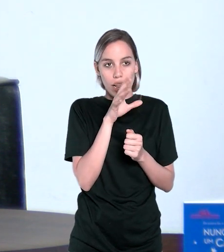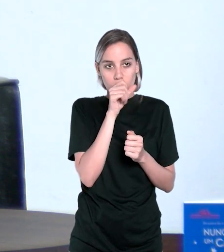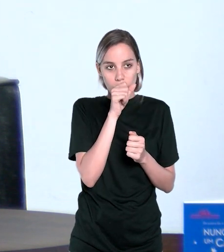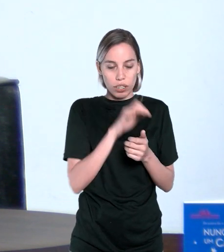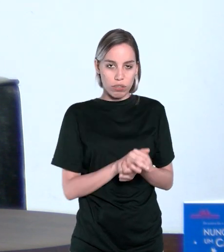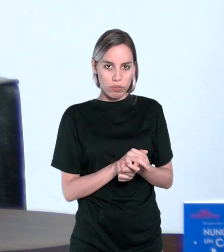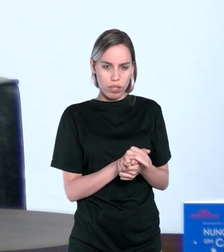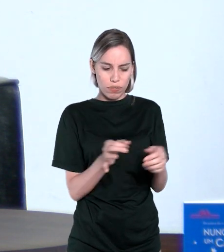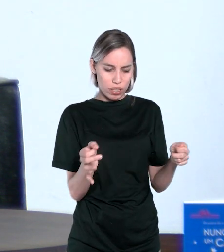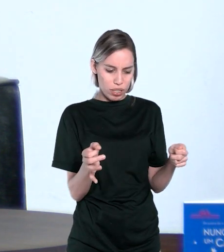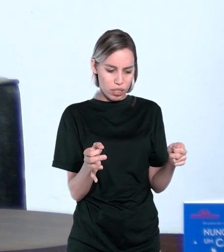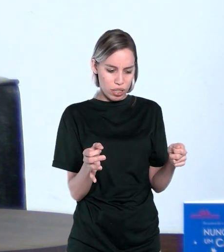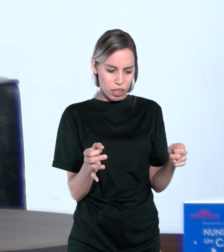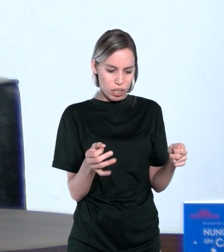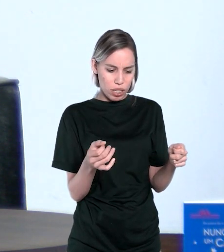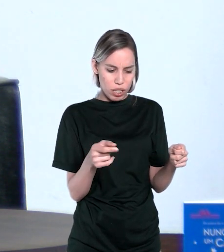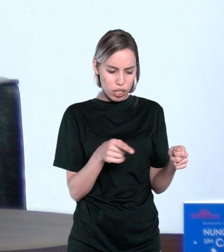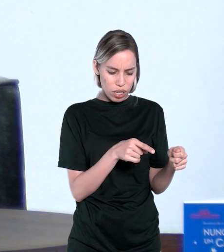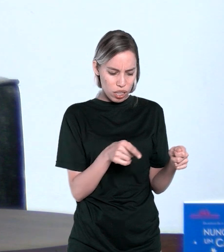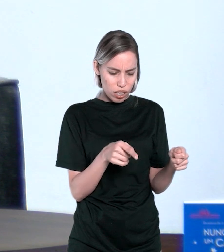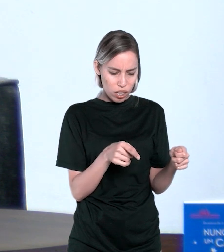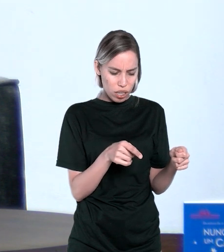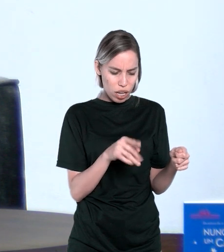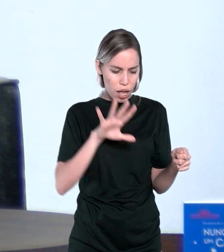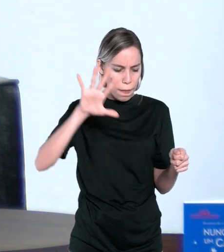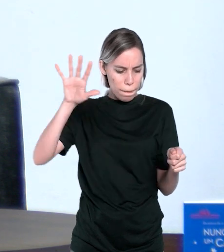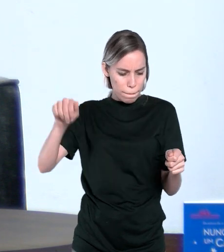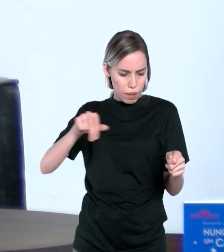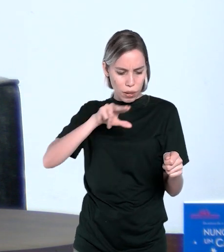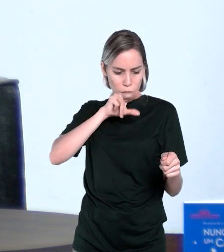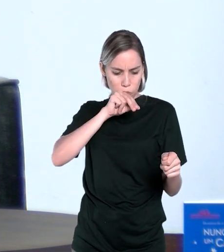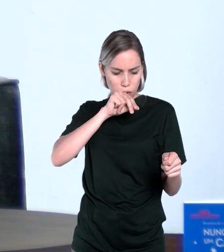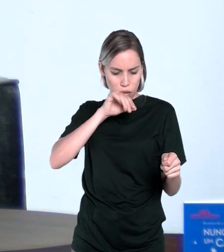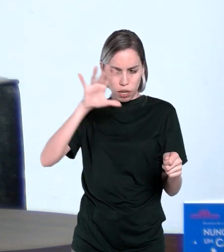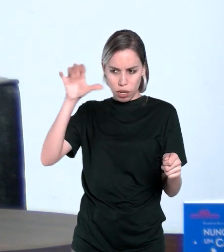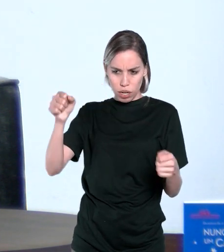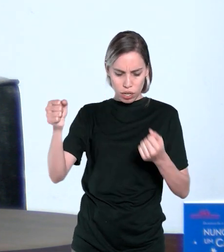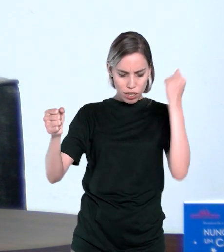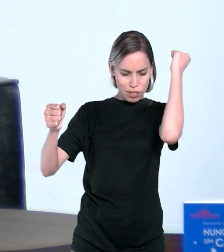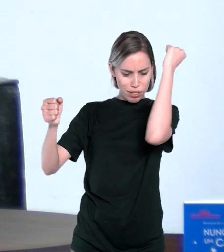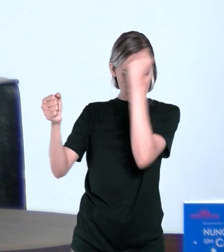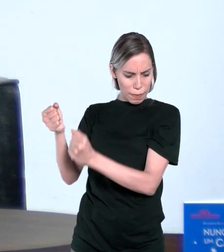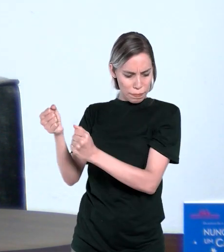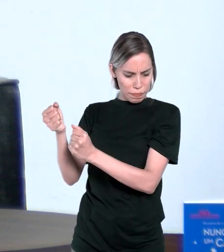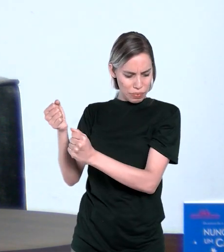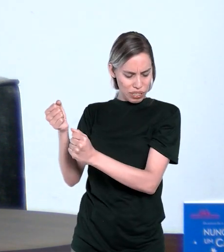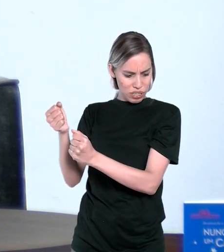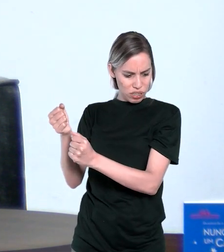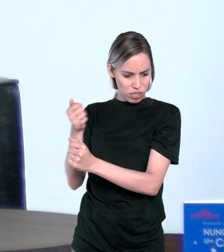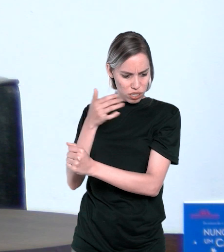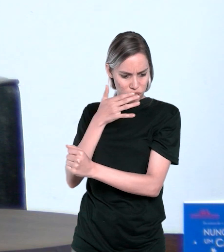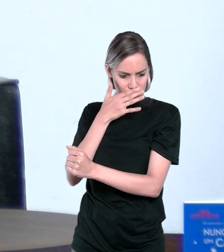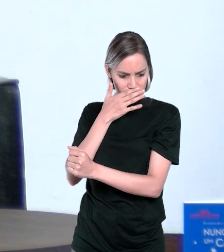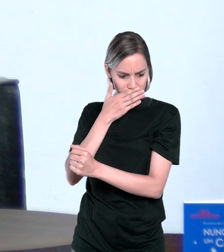Aí, sabe, quando você lê aquilo, só aquela frase, mate o pato, sabe, demanda assim, um trabalho fenomenal que as mulheres de antigamente tinham